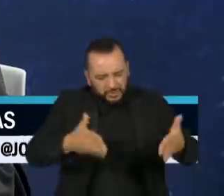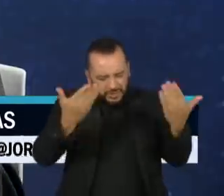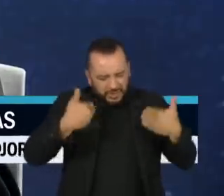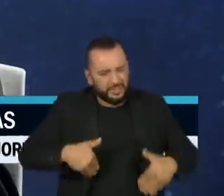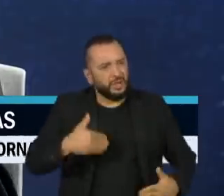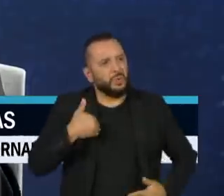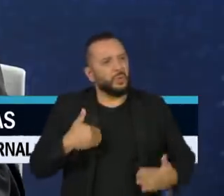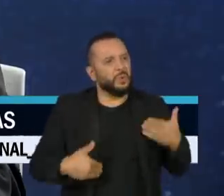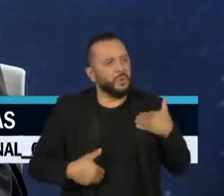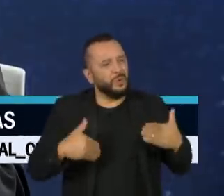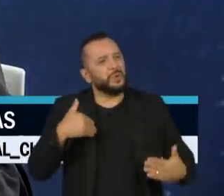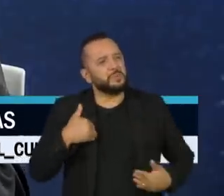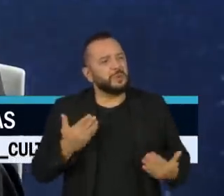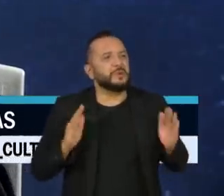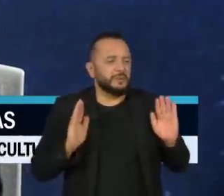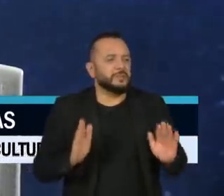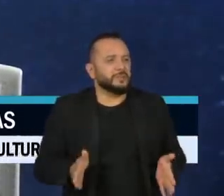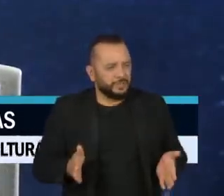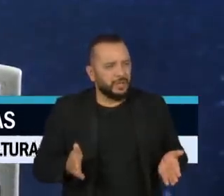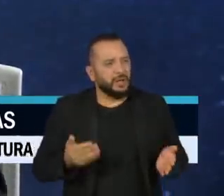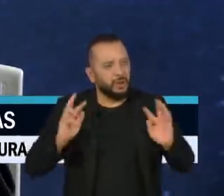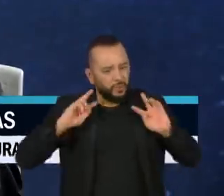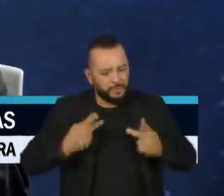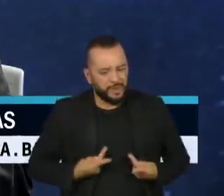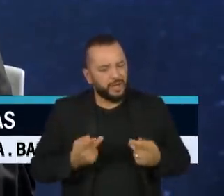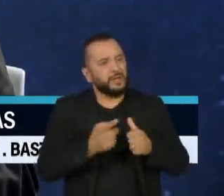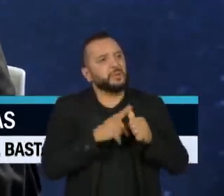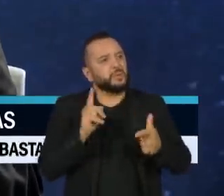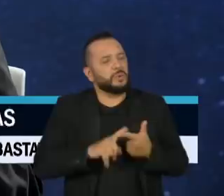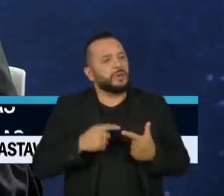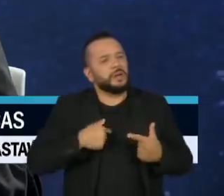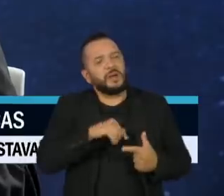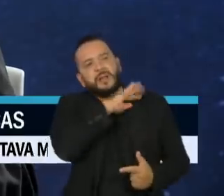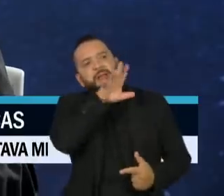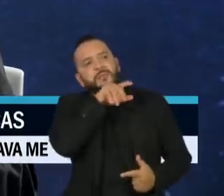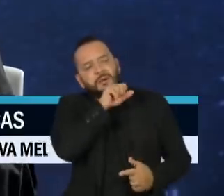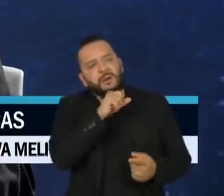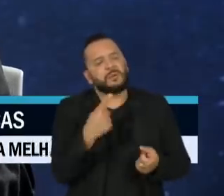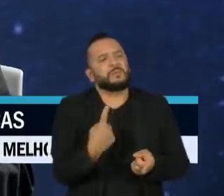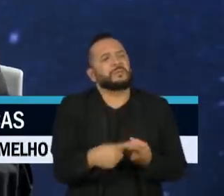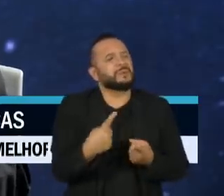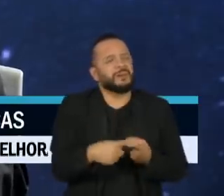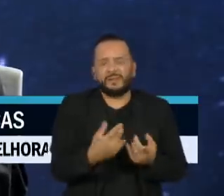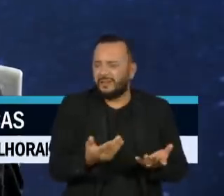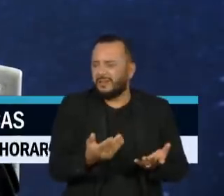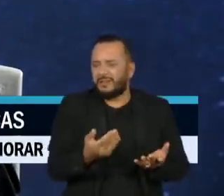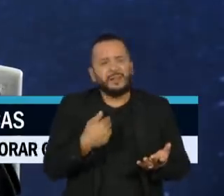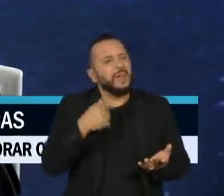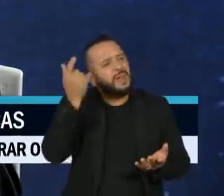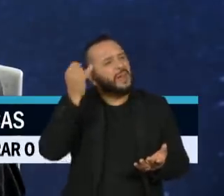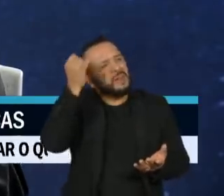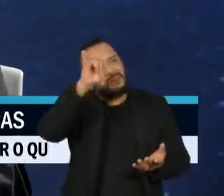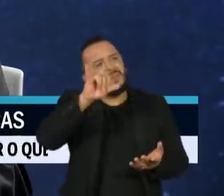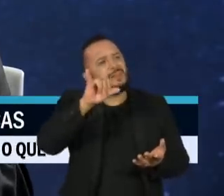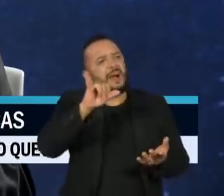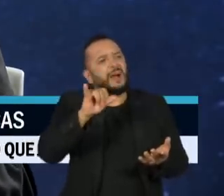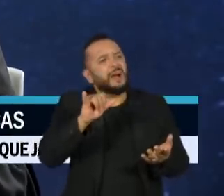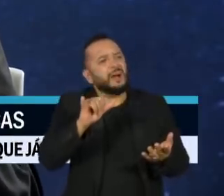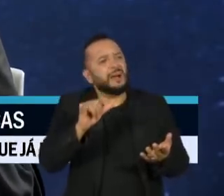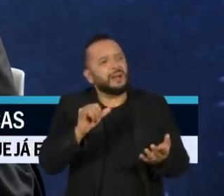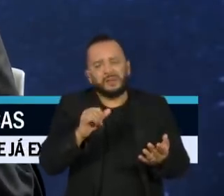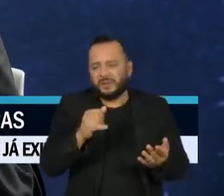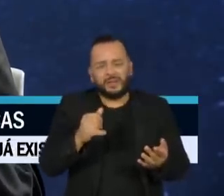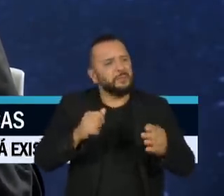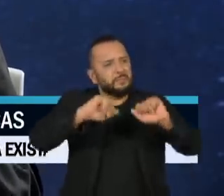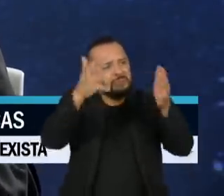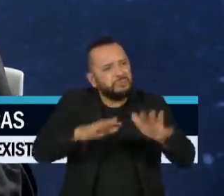biologia humana, animal. Qual é a dificuldade de evitar que isso se transforme numa